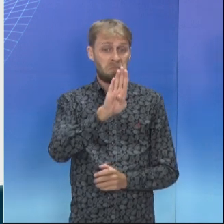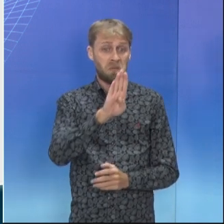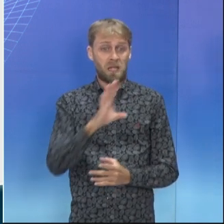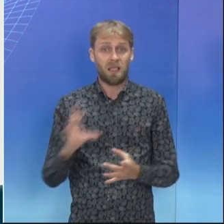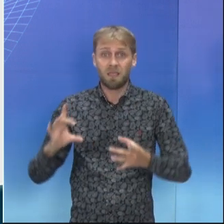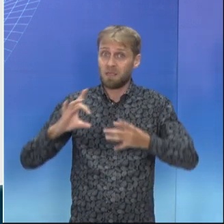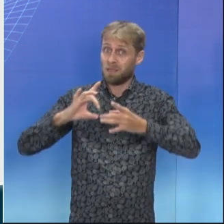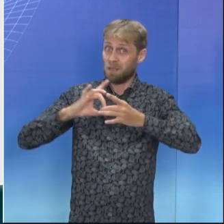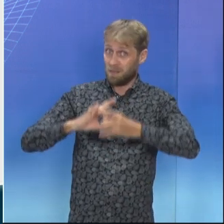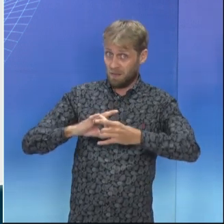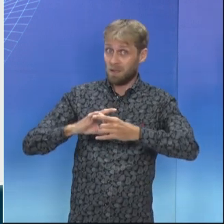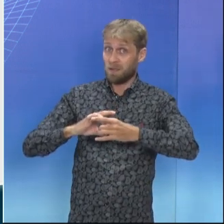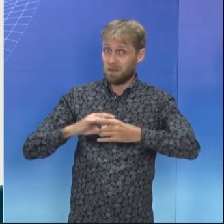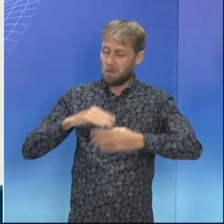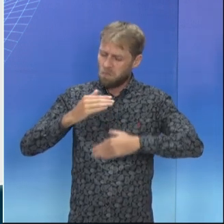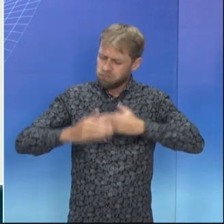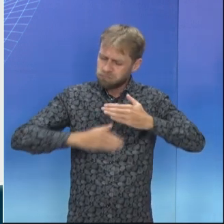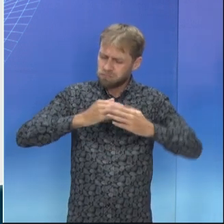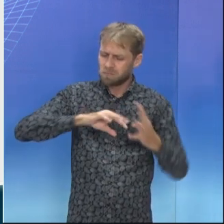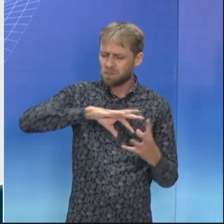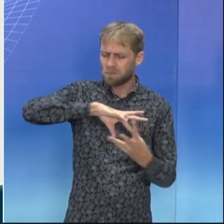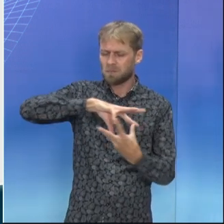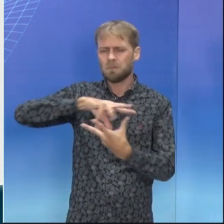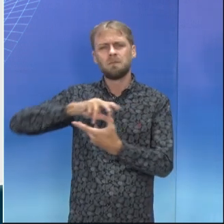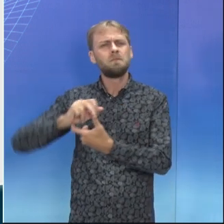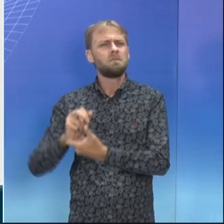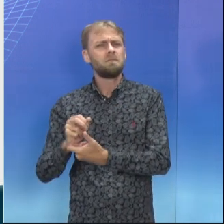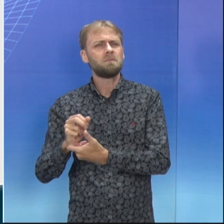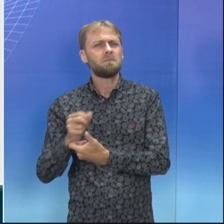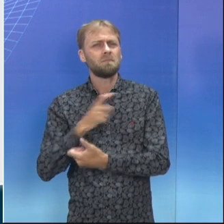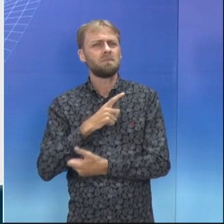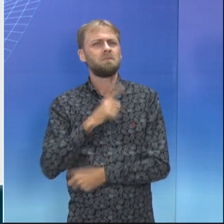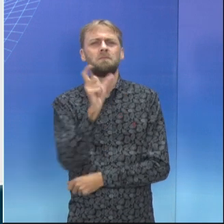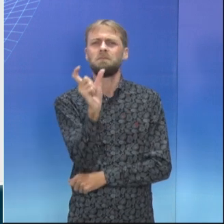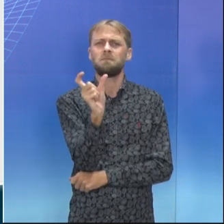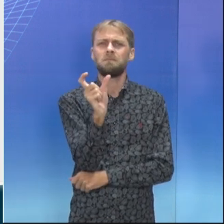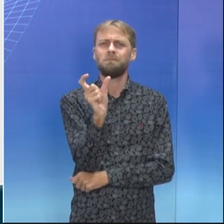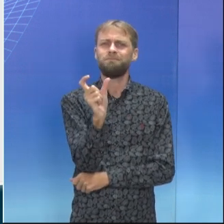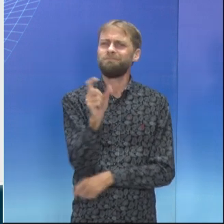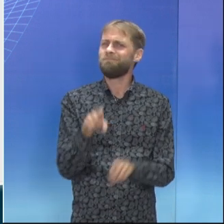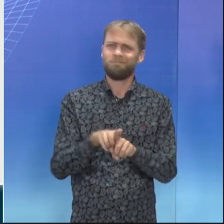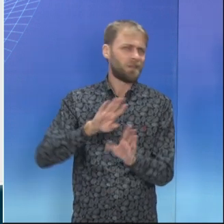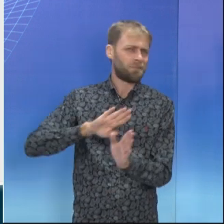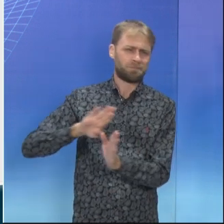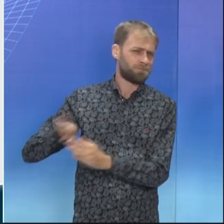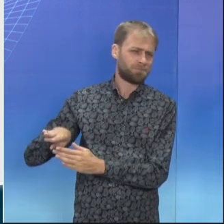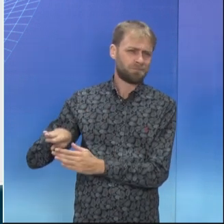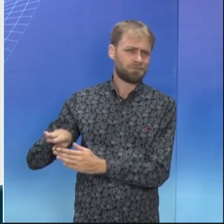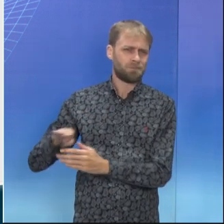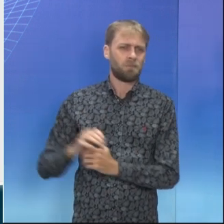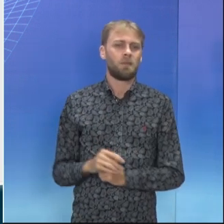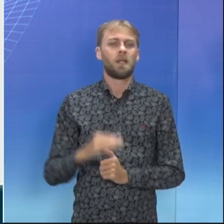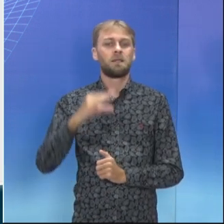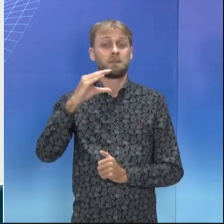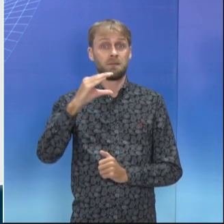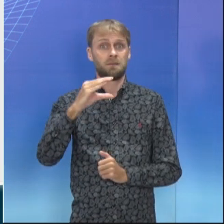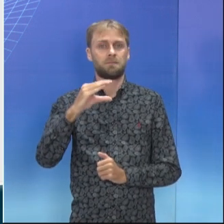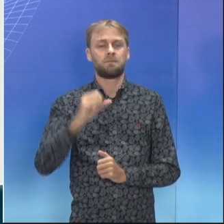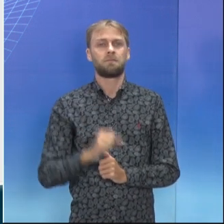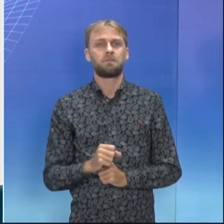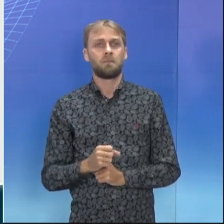falou? Não. Integrem-se ao processo de globalização. Vocês viram essa palavra no texto? Também